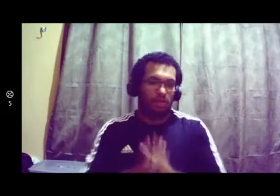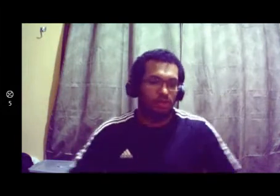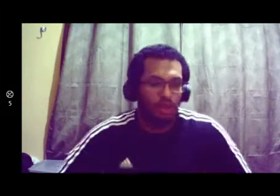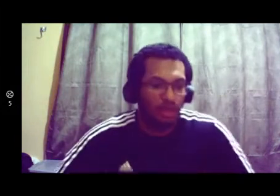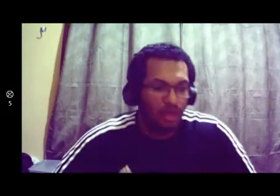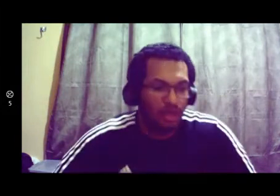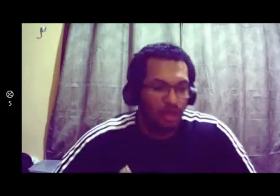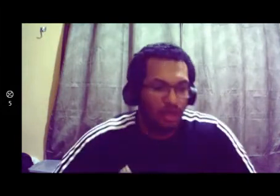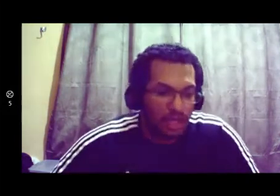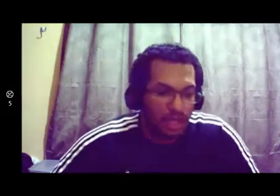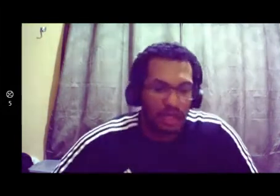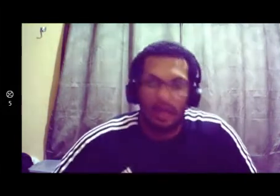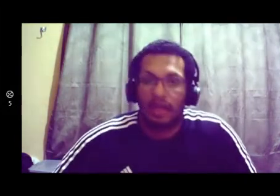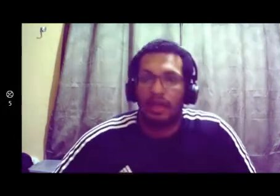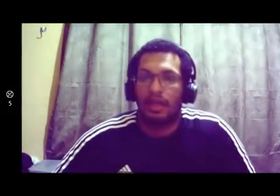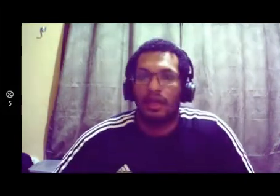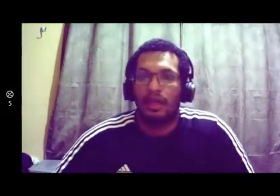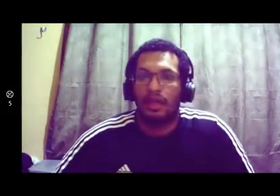Tranquilo?